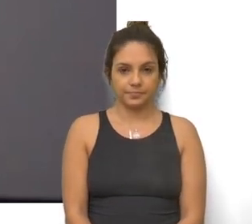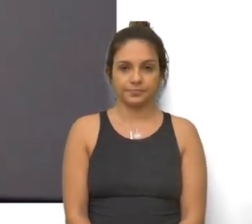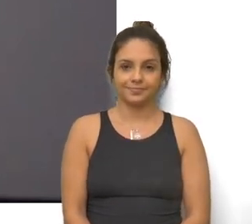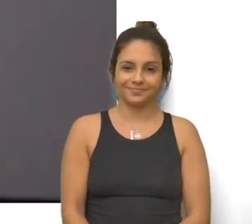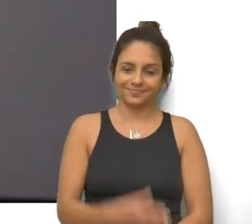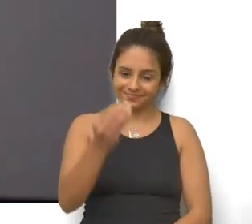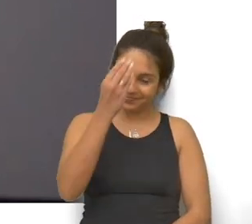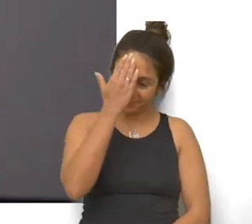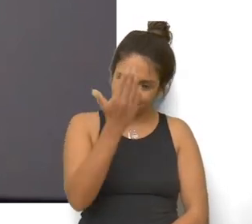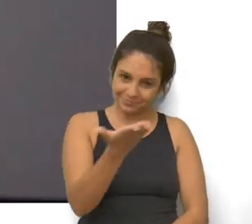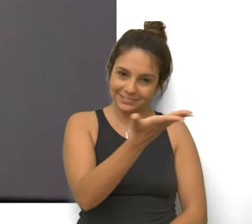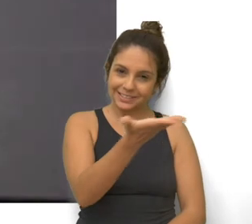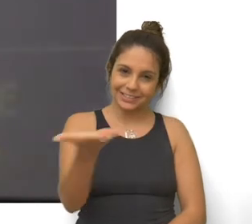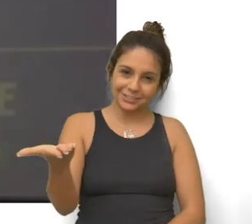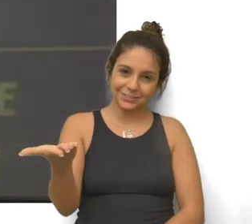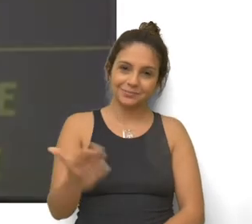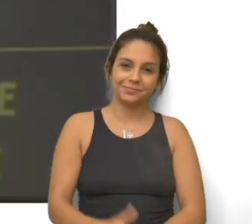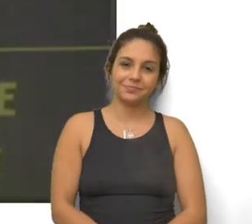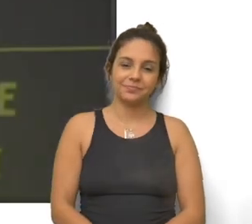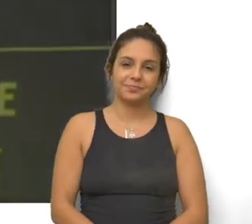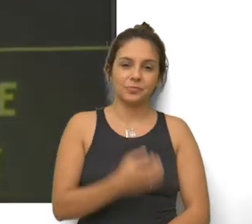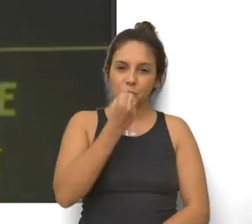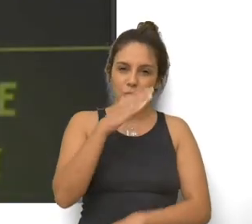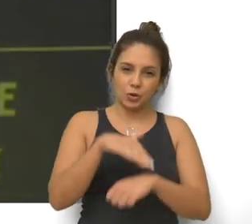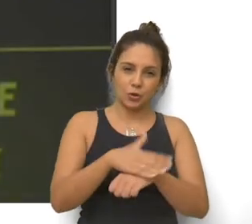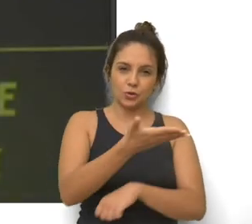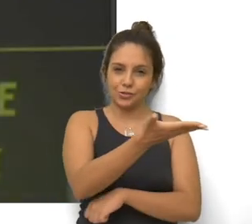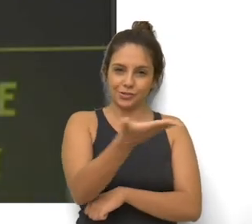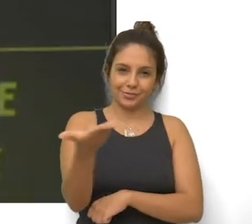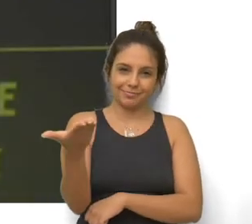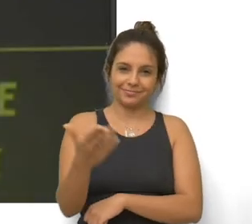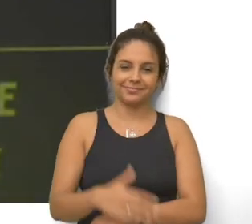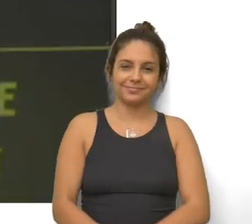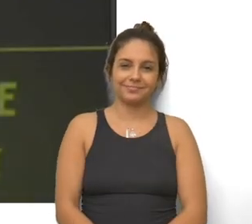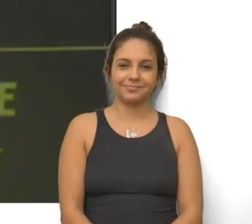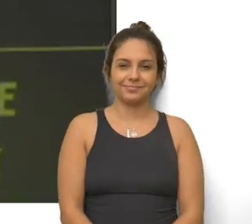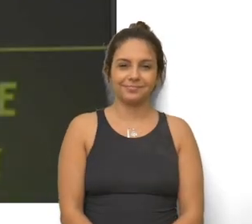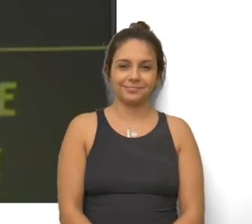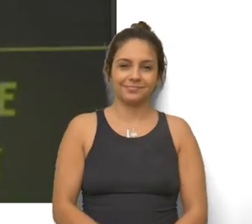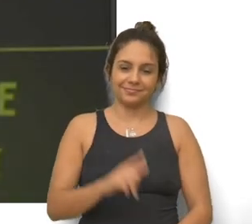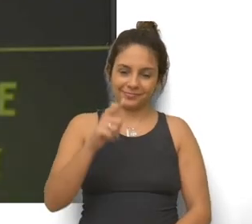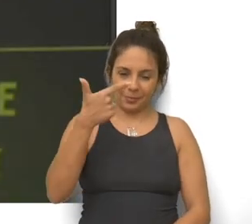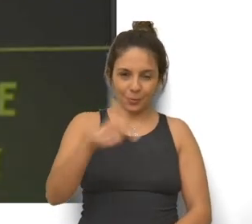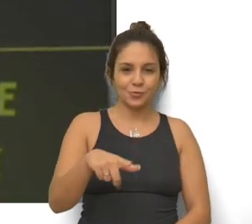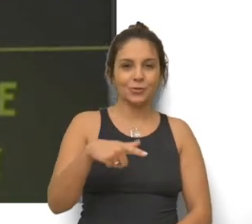Gente, muitíssimo obrigado. Uma ótima noite para vocês e até a próxima.